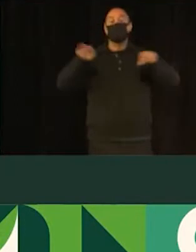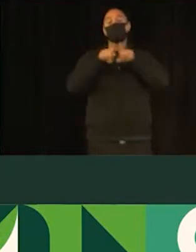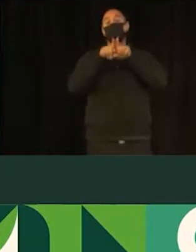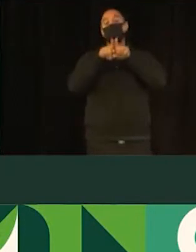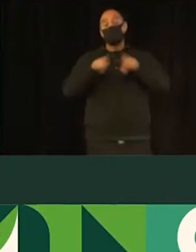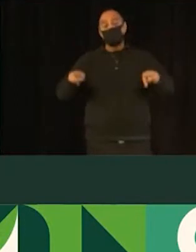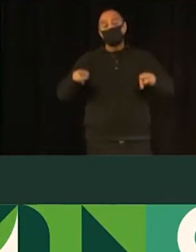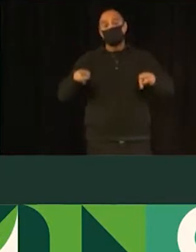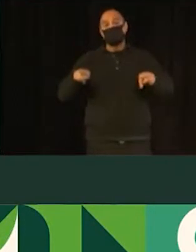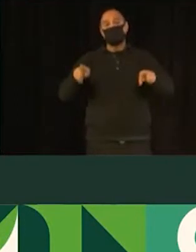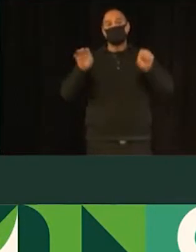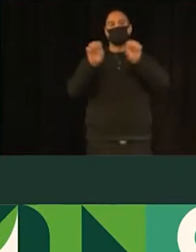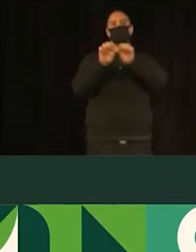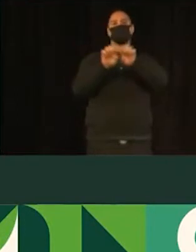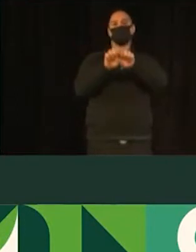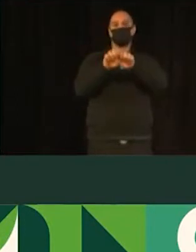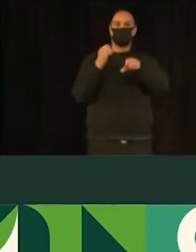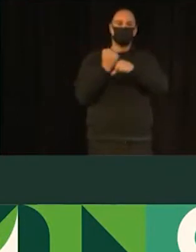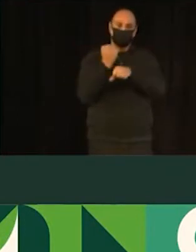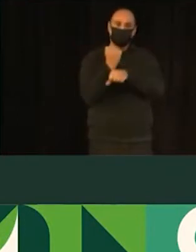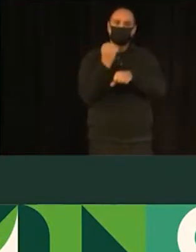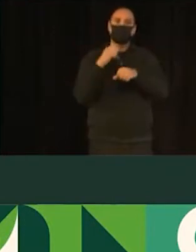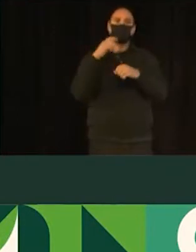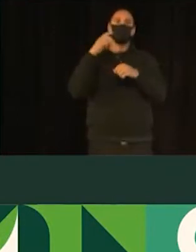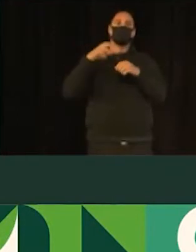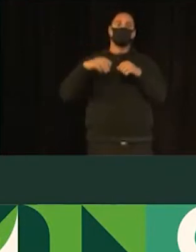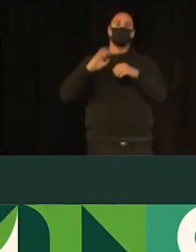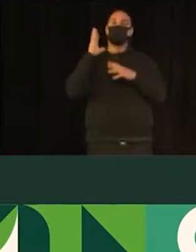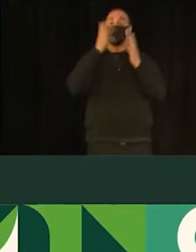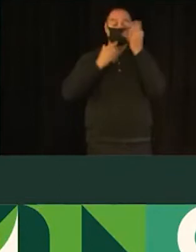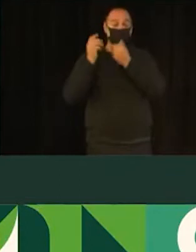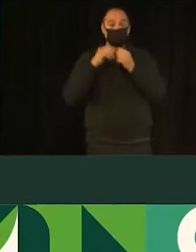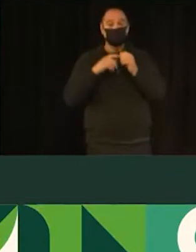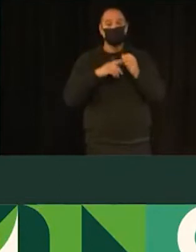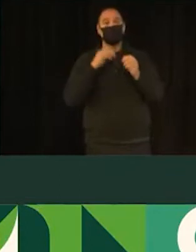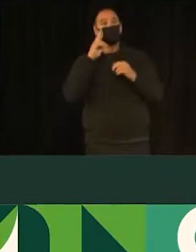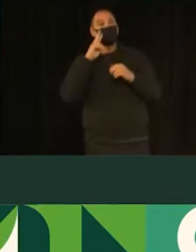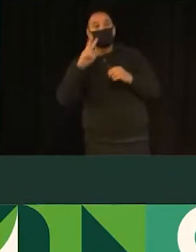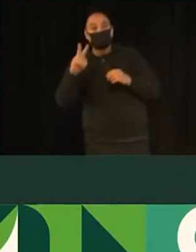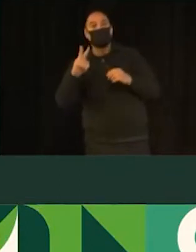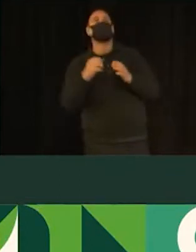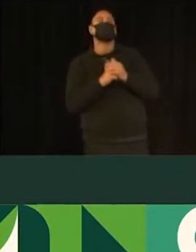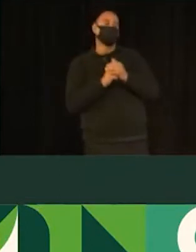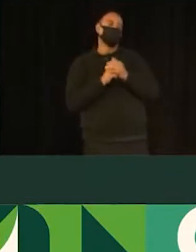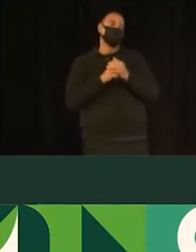impacto urbanístico, se comparado aos viadutos nas laterais, aí, ele é bem mais baixo, né?